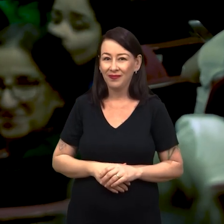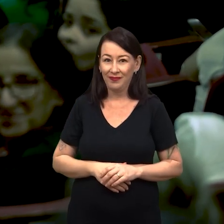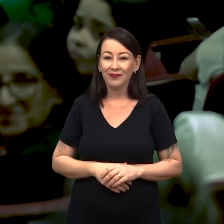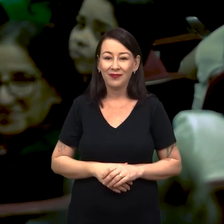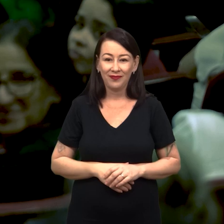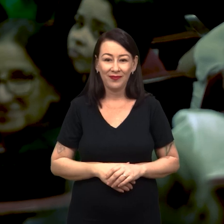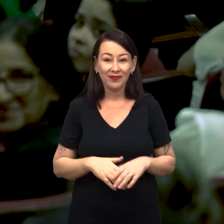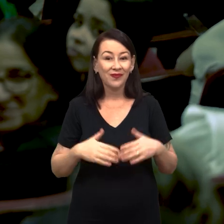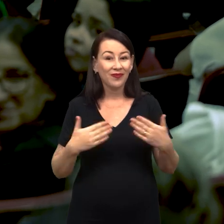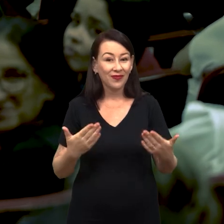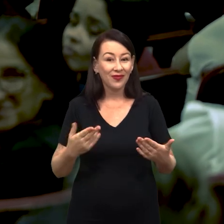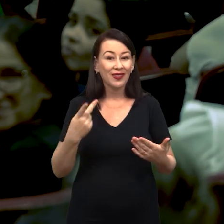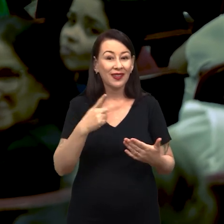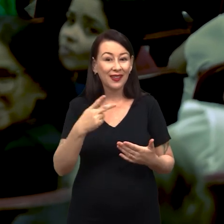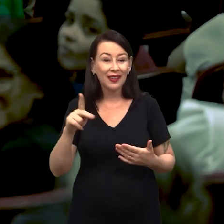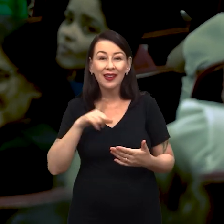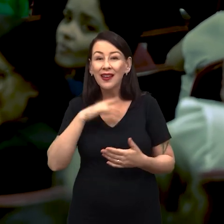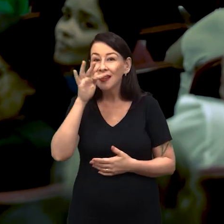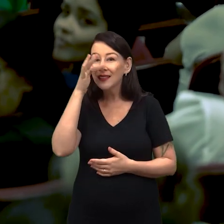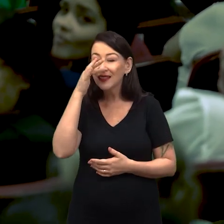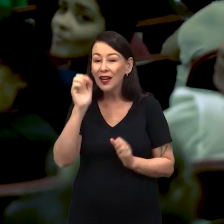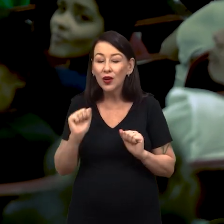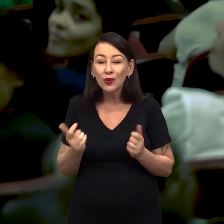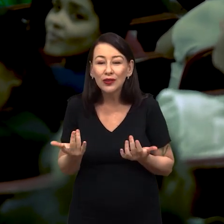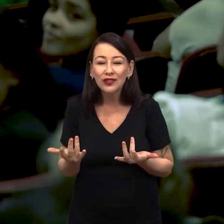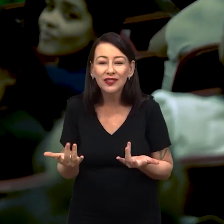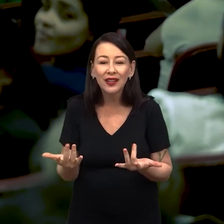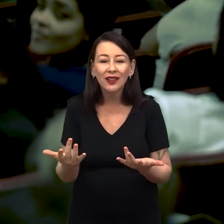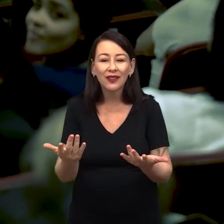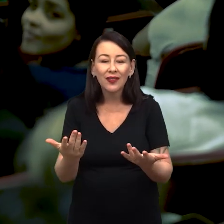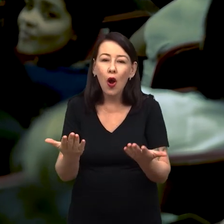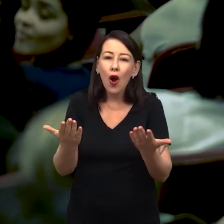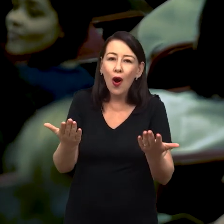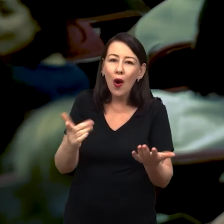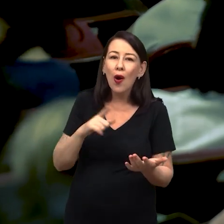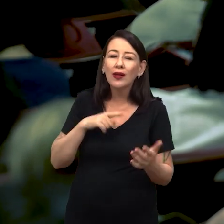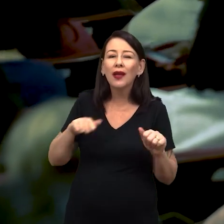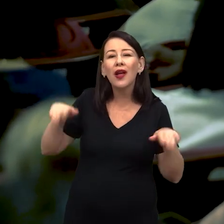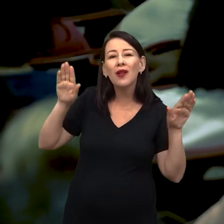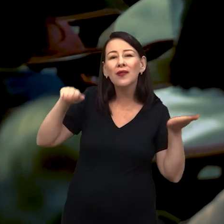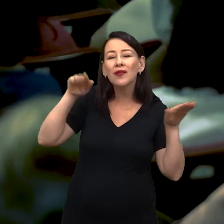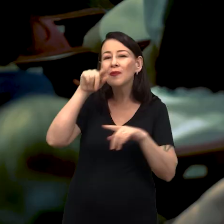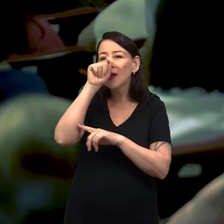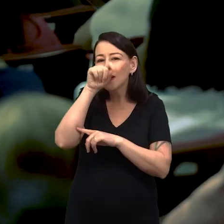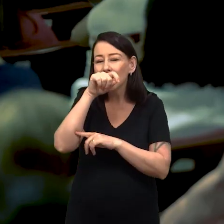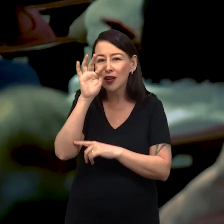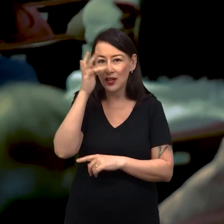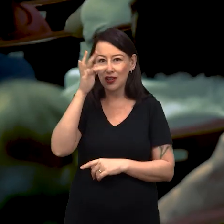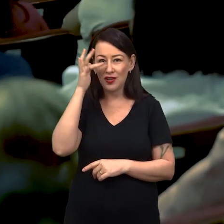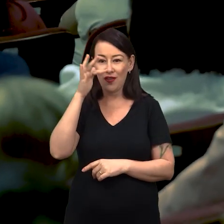O beija-flor toma conta do jardim. O beija-flor